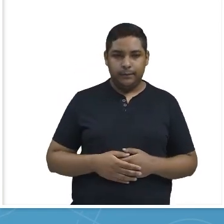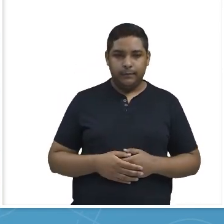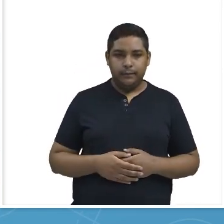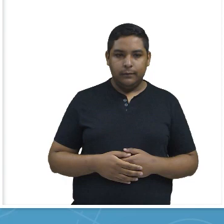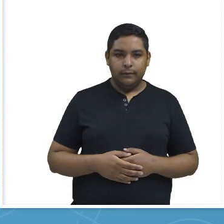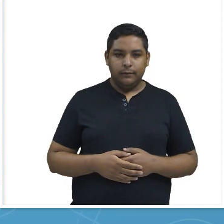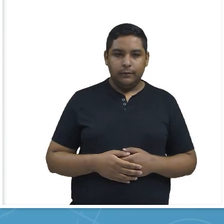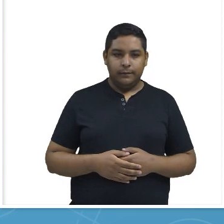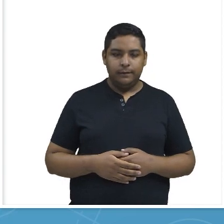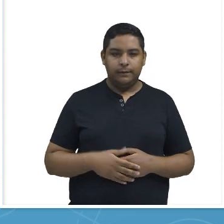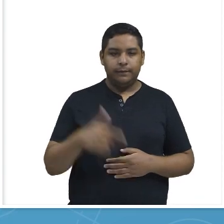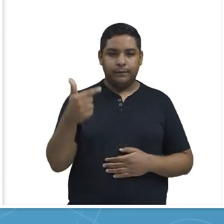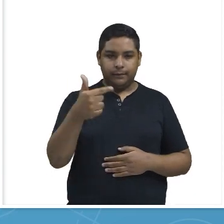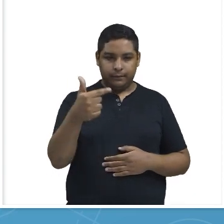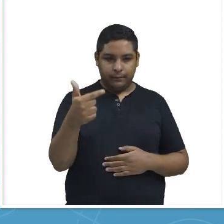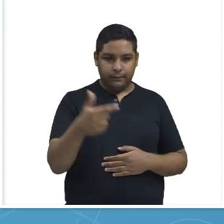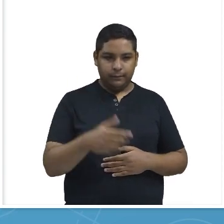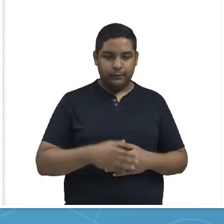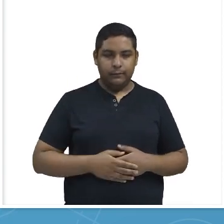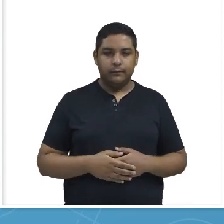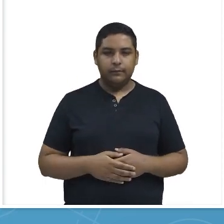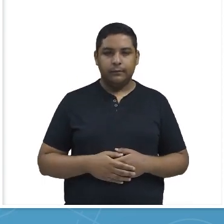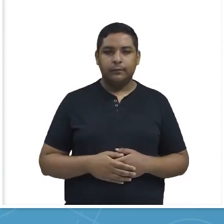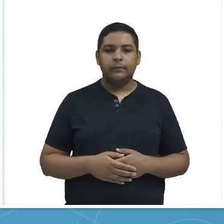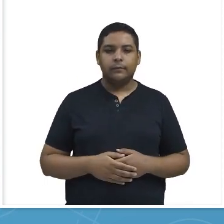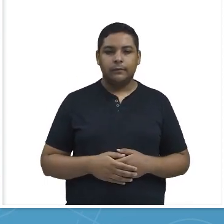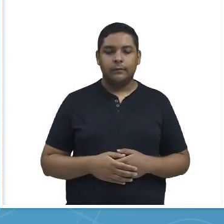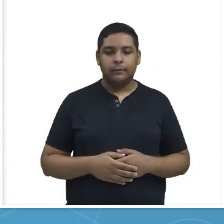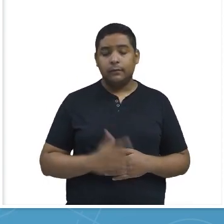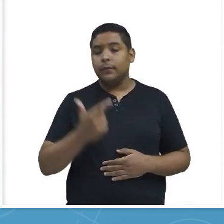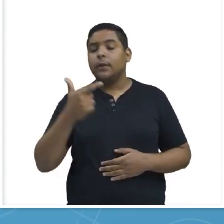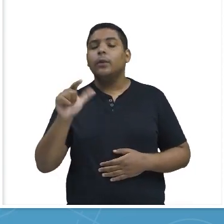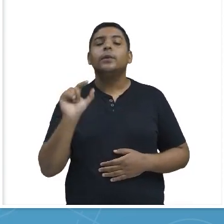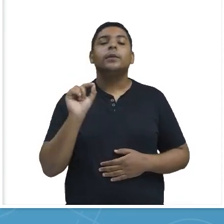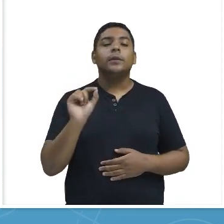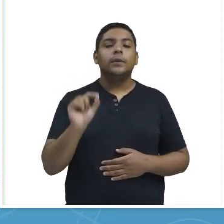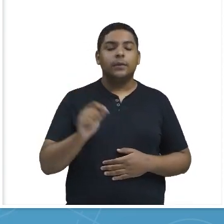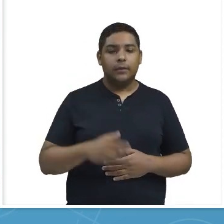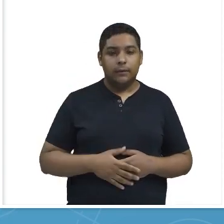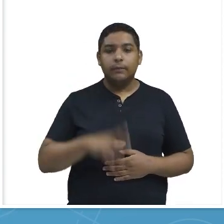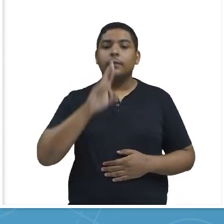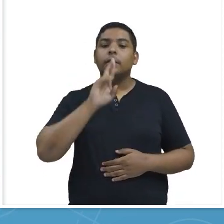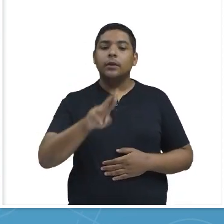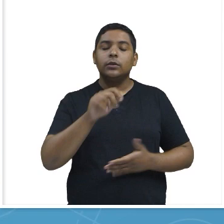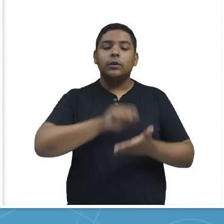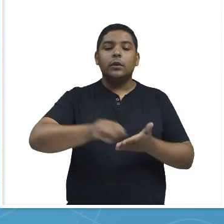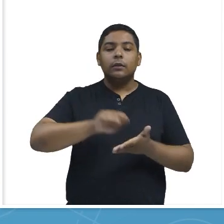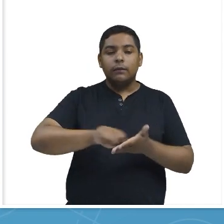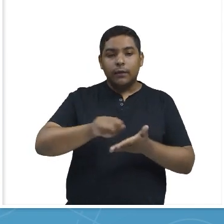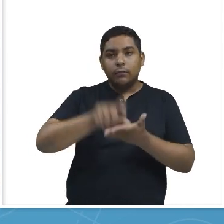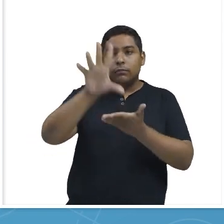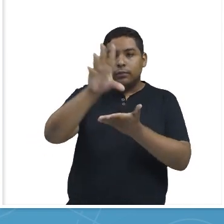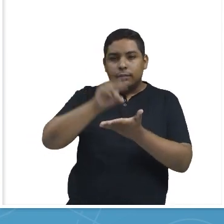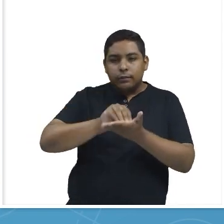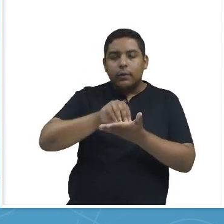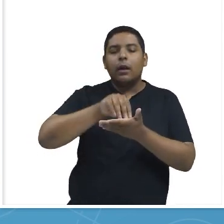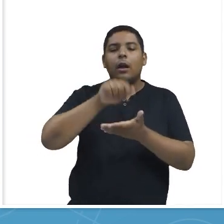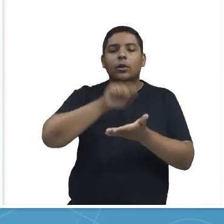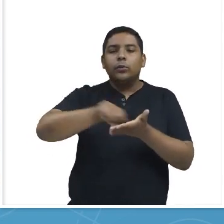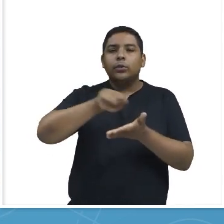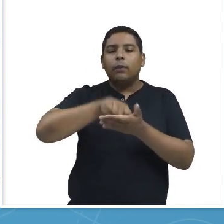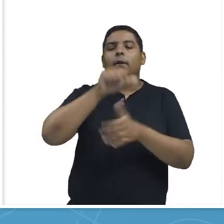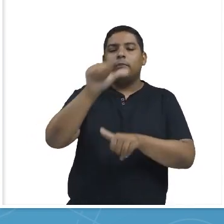da question number 2. Então, essa outra, people, eu pedi para que vocês reescrevessem na forma